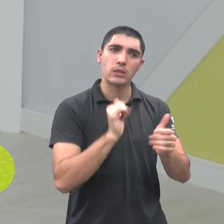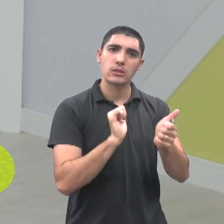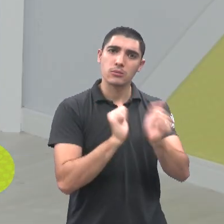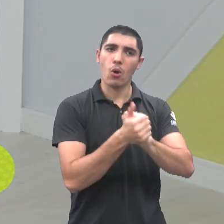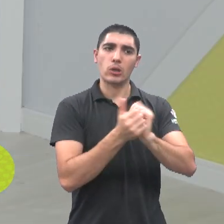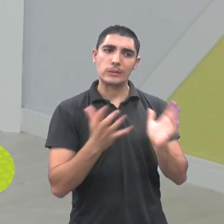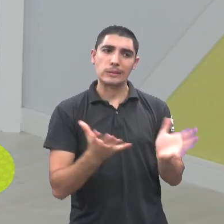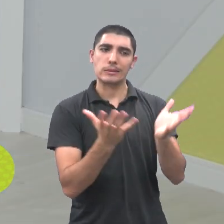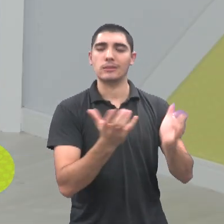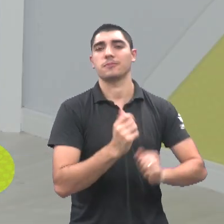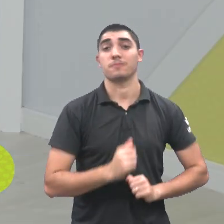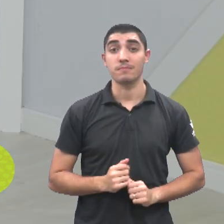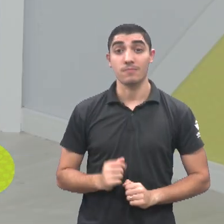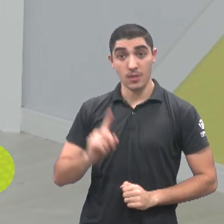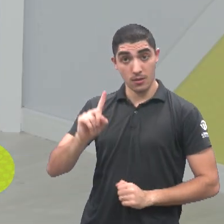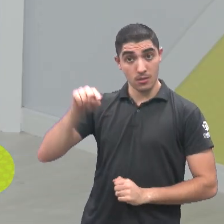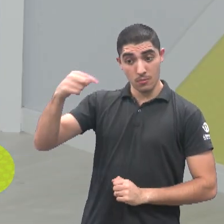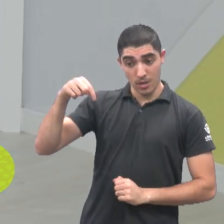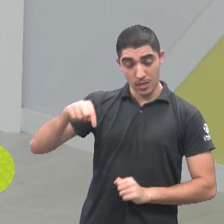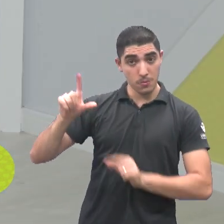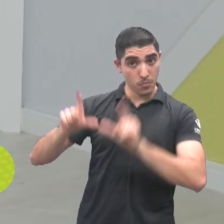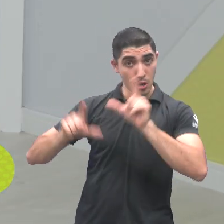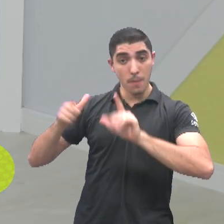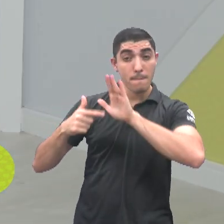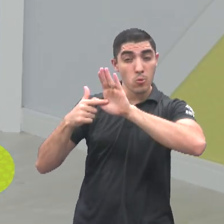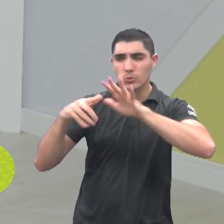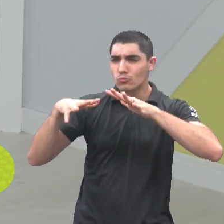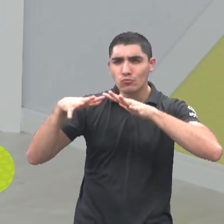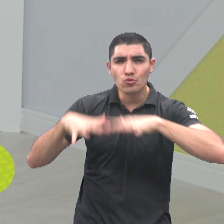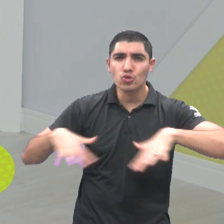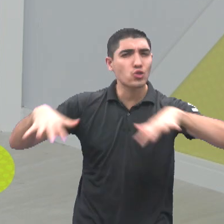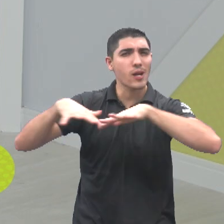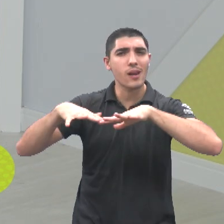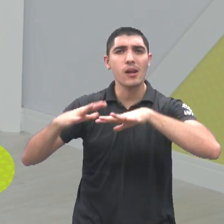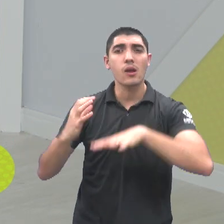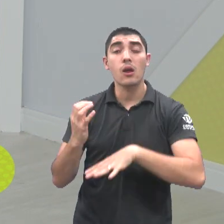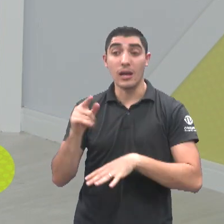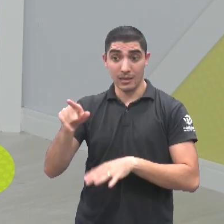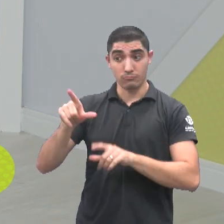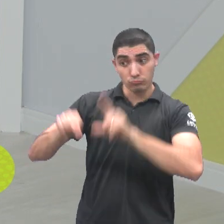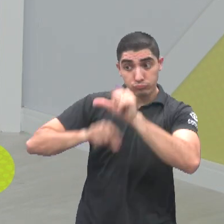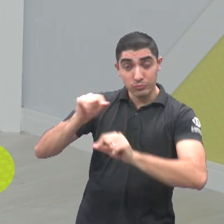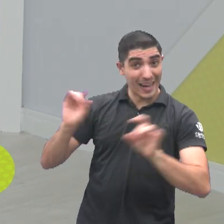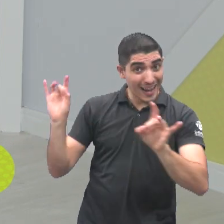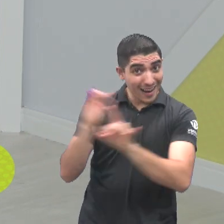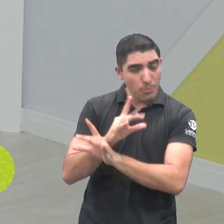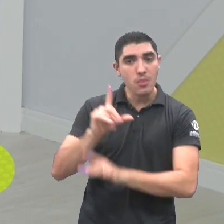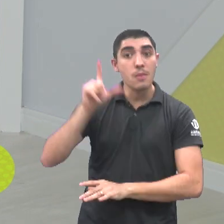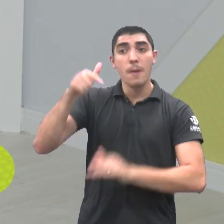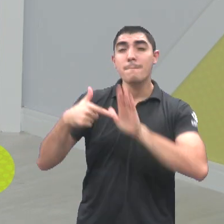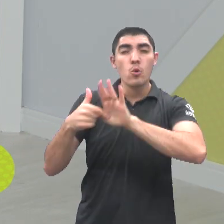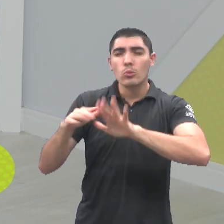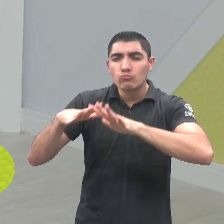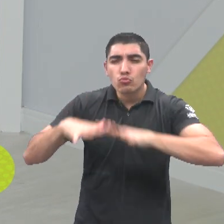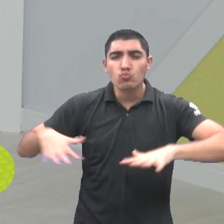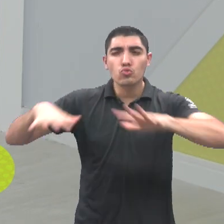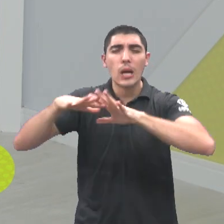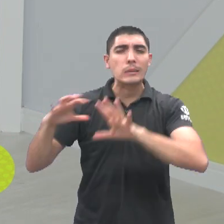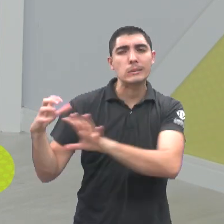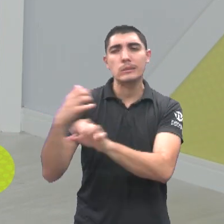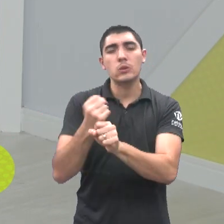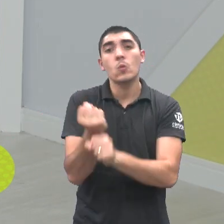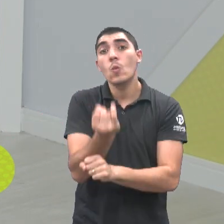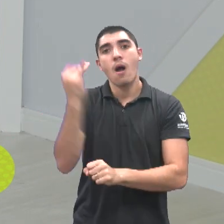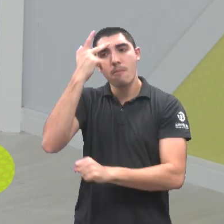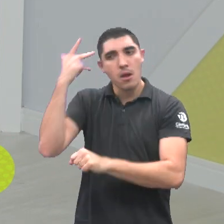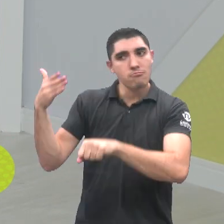aqui no nosso Hora do Esporte a gente vai trazer um balancete geral, depois que terminar mesmo as seletivas, vai ser muito bacana a gente trazer esse balancete aqui